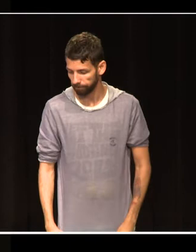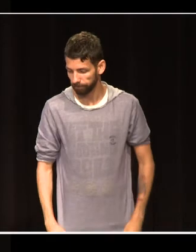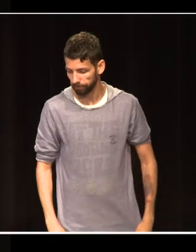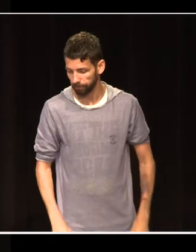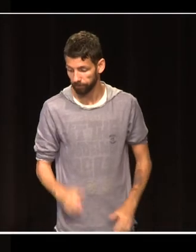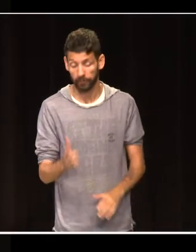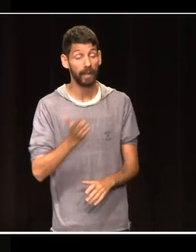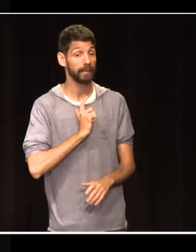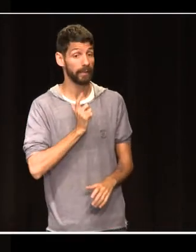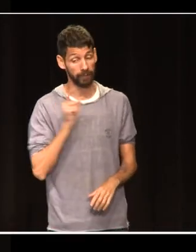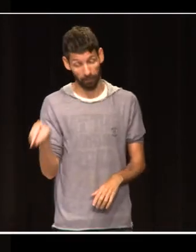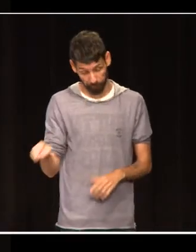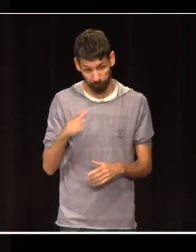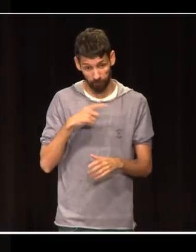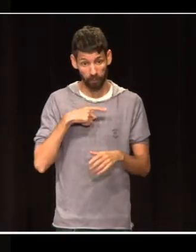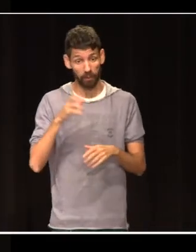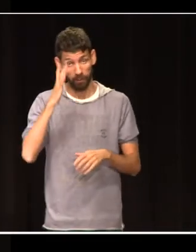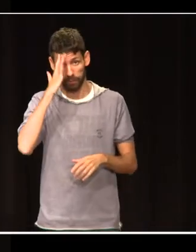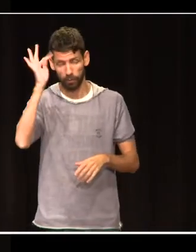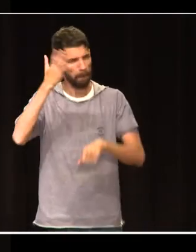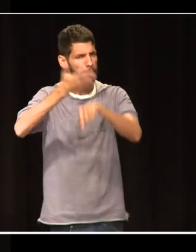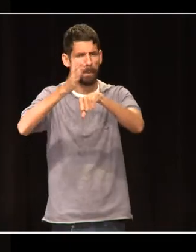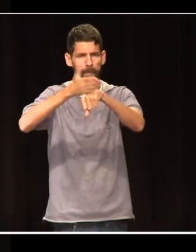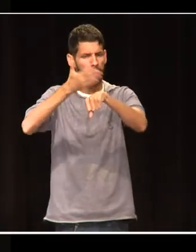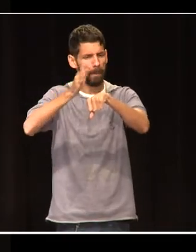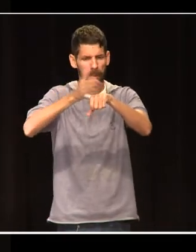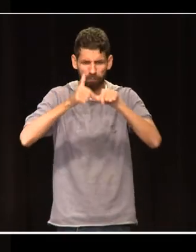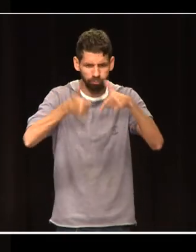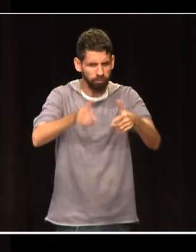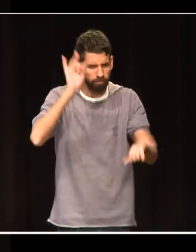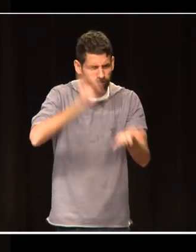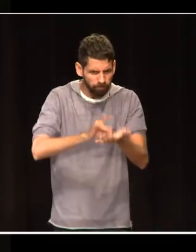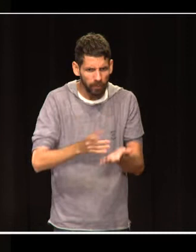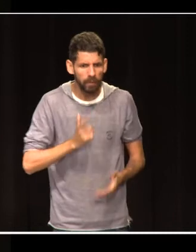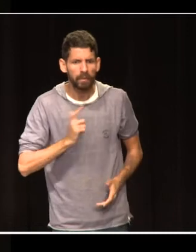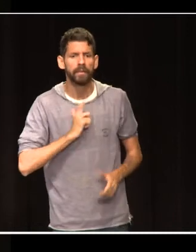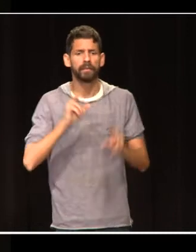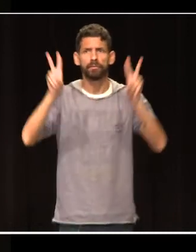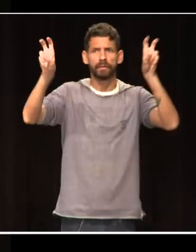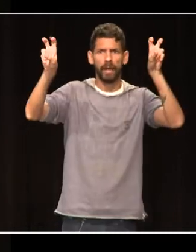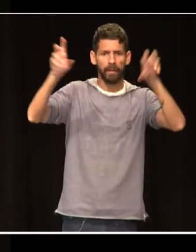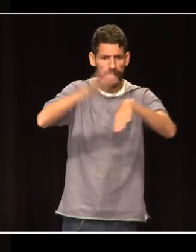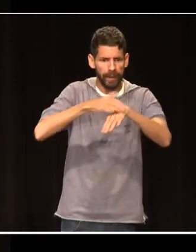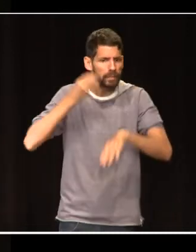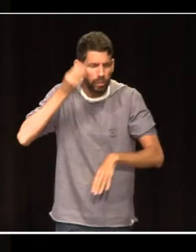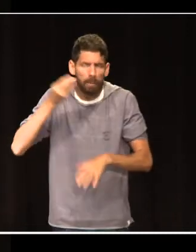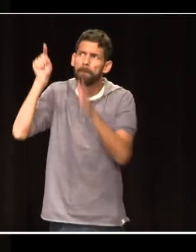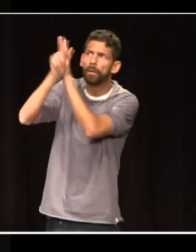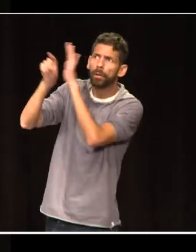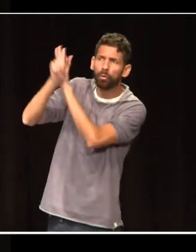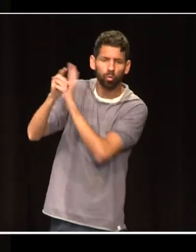Então, a gente trabalha com uma teoria totalmente prática, tá? Onde eu trago o tema, os alunos fazem as